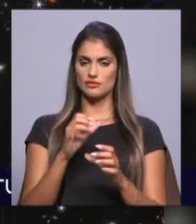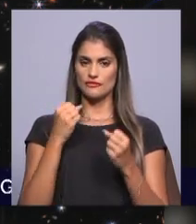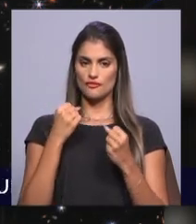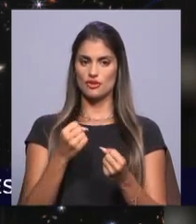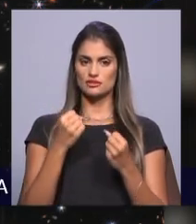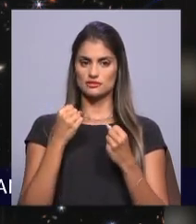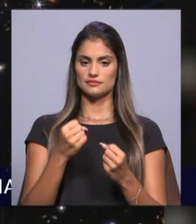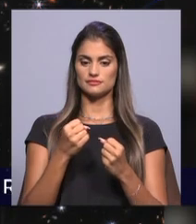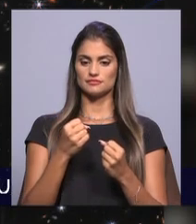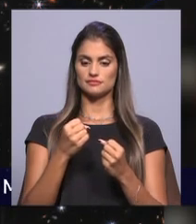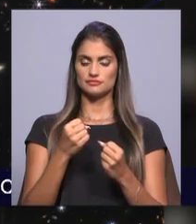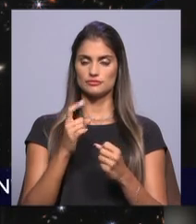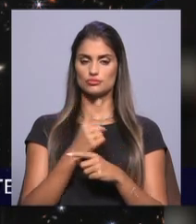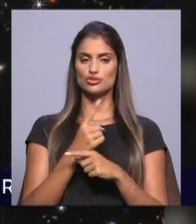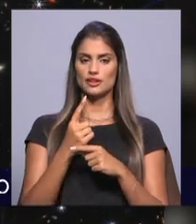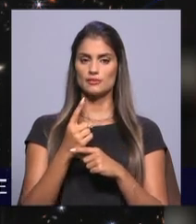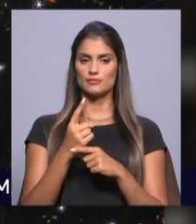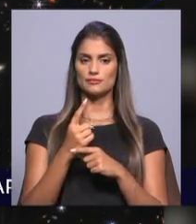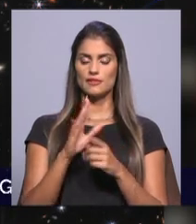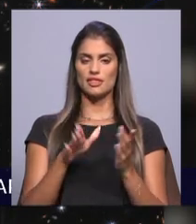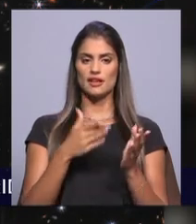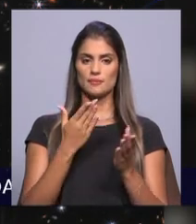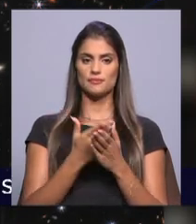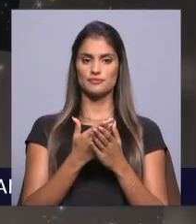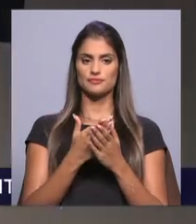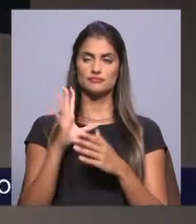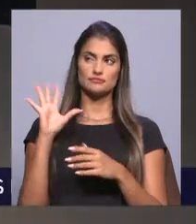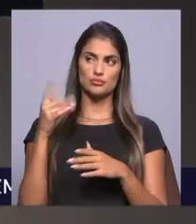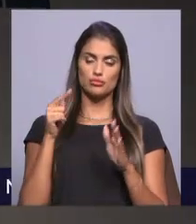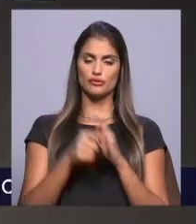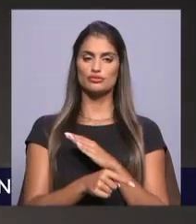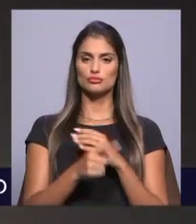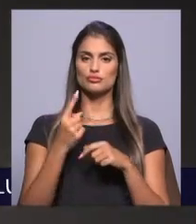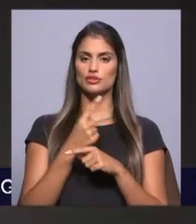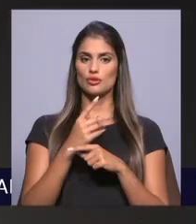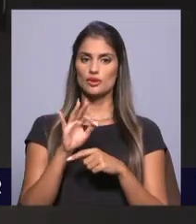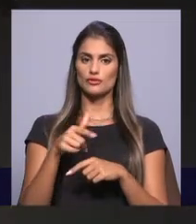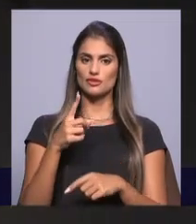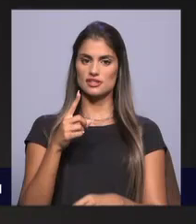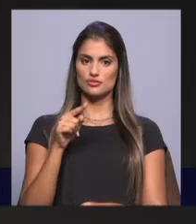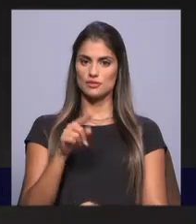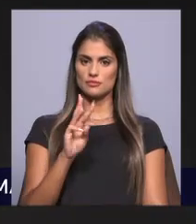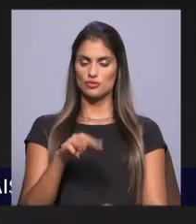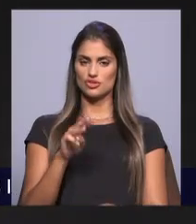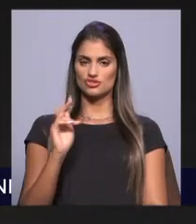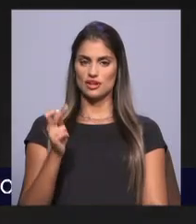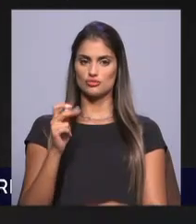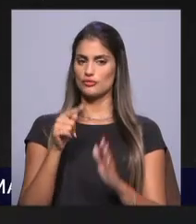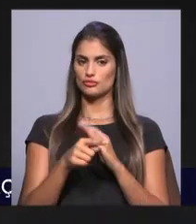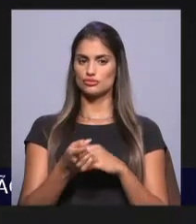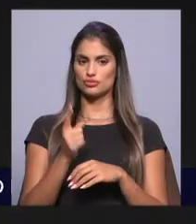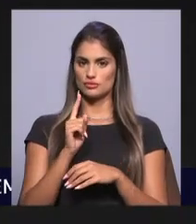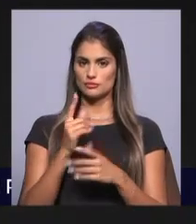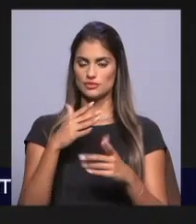Cristiana. E isto por que razão é que nos leva para o universo profundo? 4,6 mil milhões de anos não é um universo profundo, é